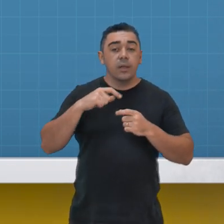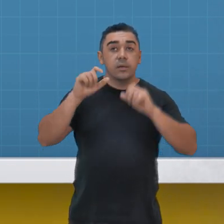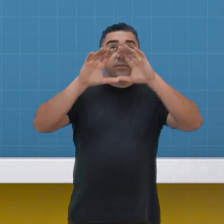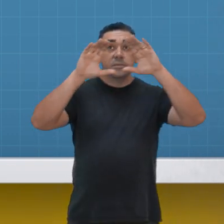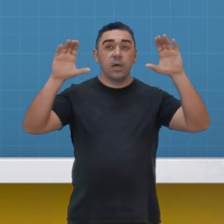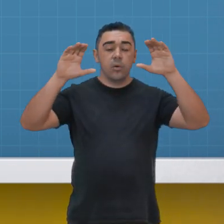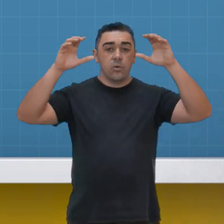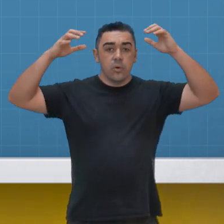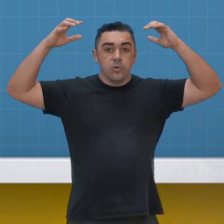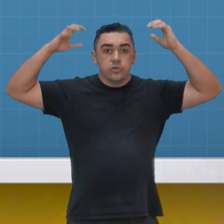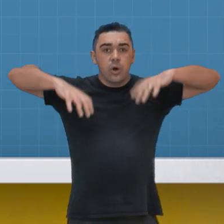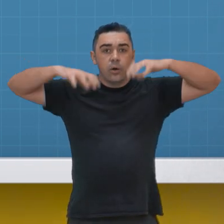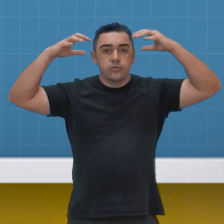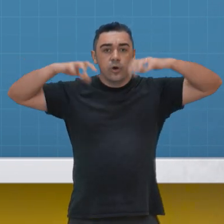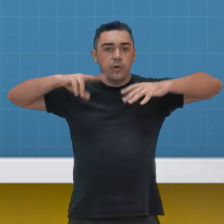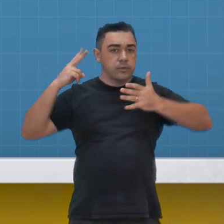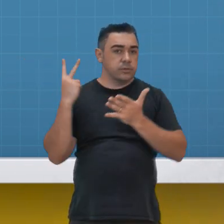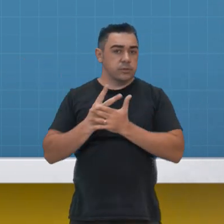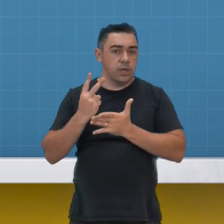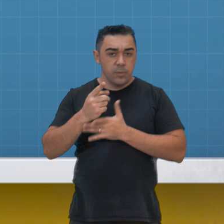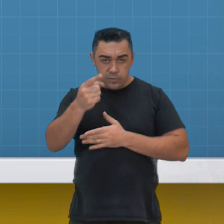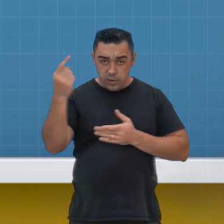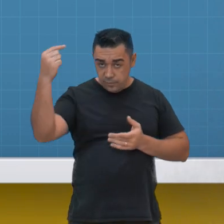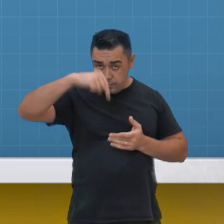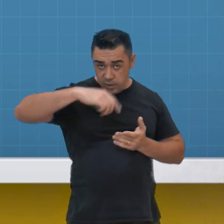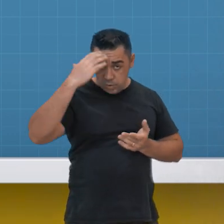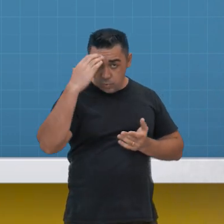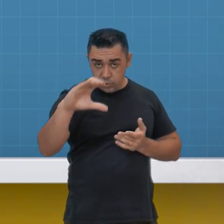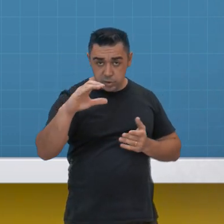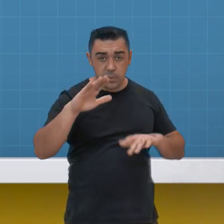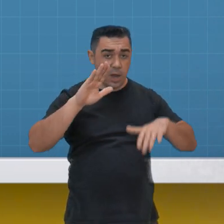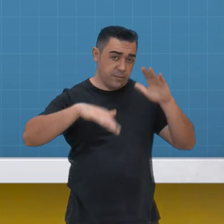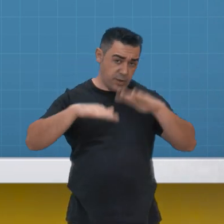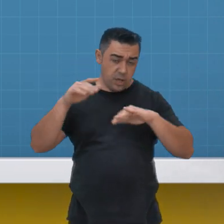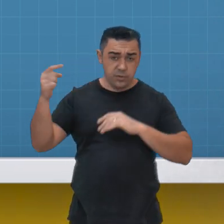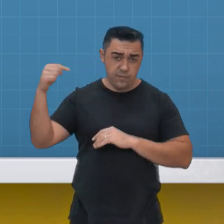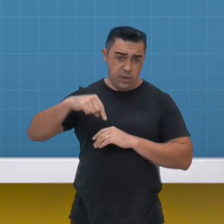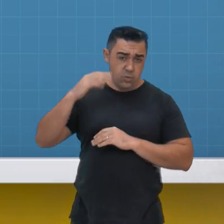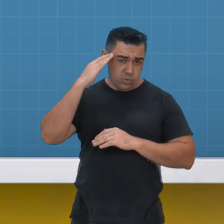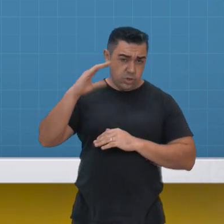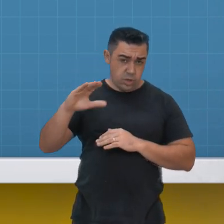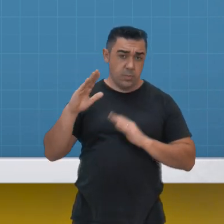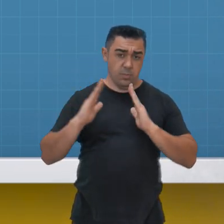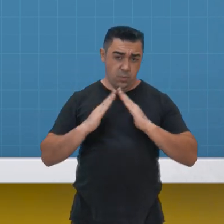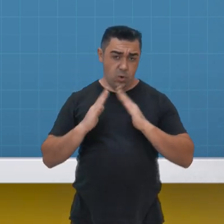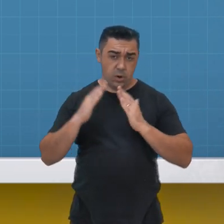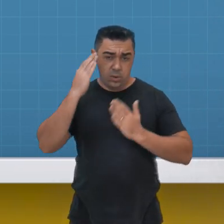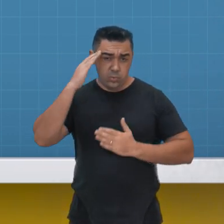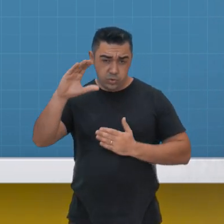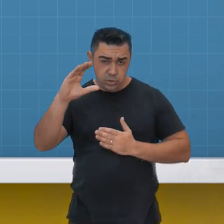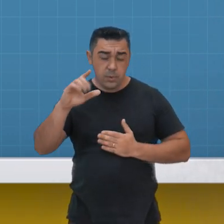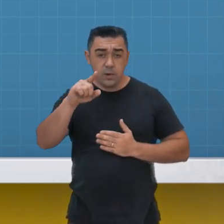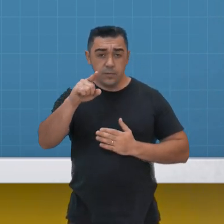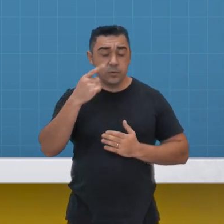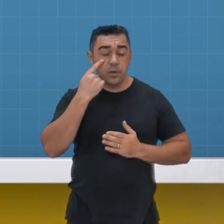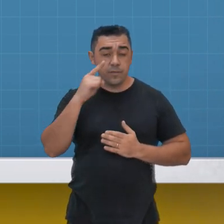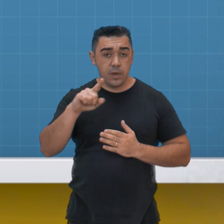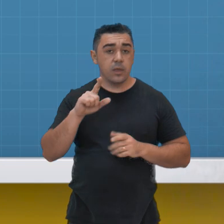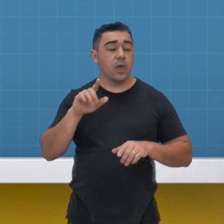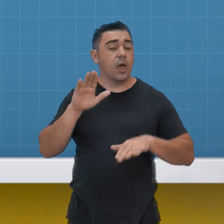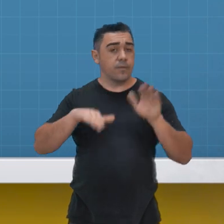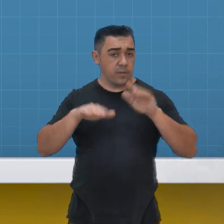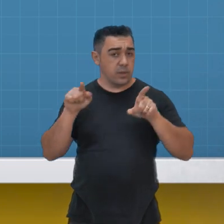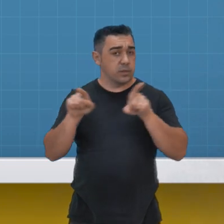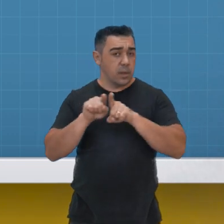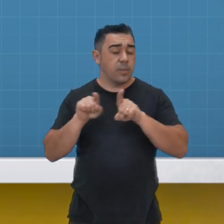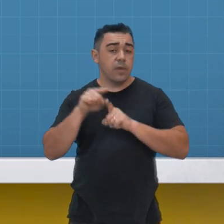chove. Quem já vem para Curitiba de vez em quando, quem mora aqui em Curitiba, muitas